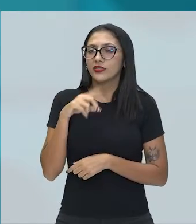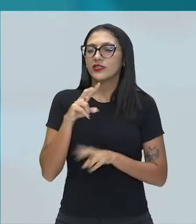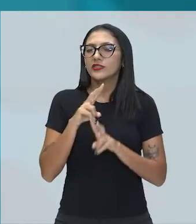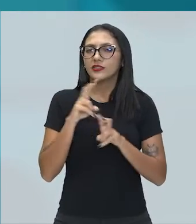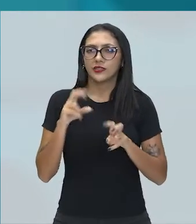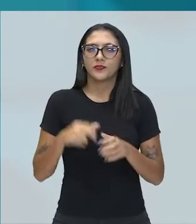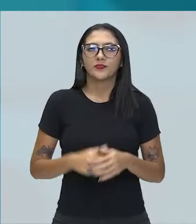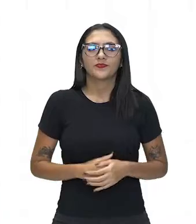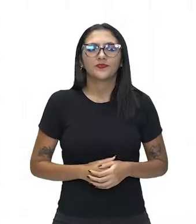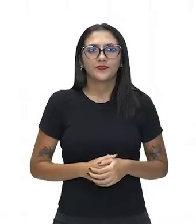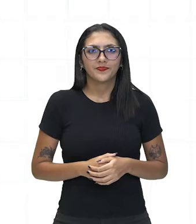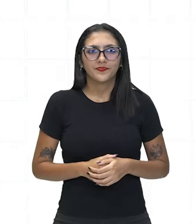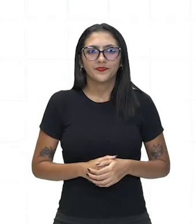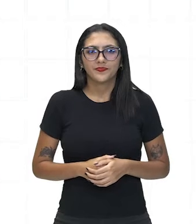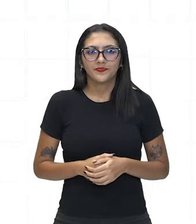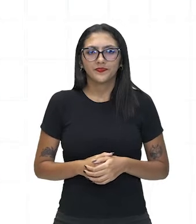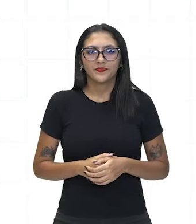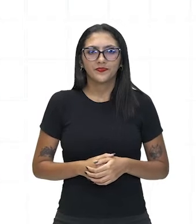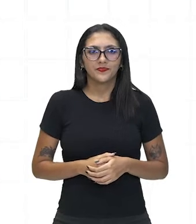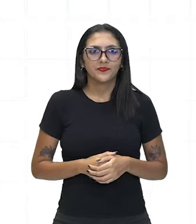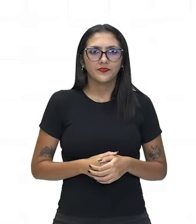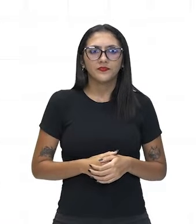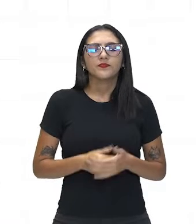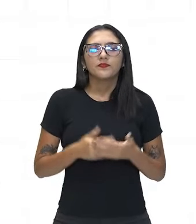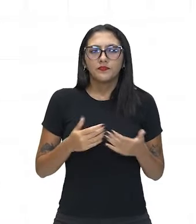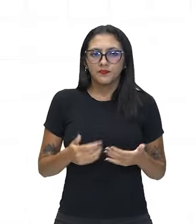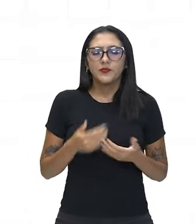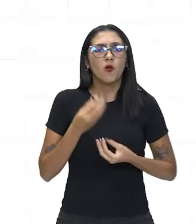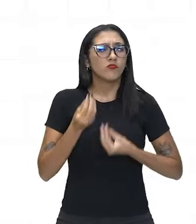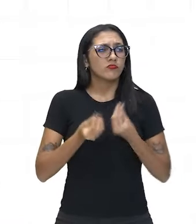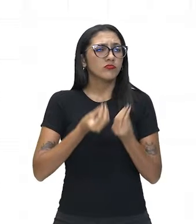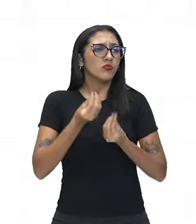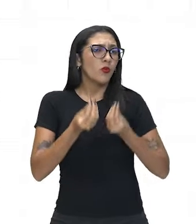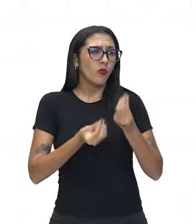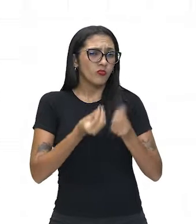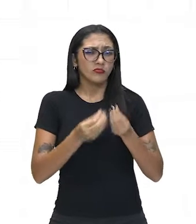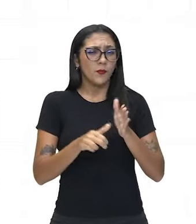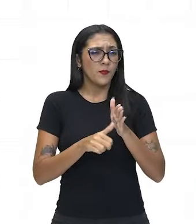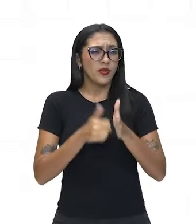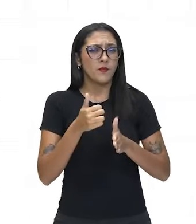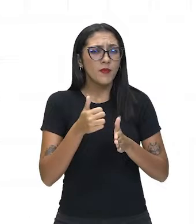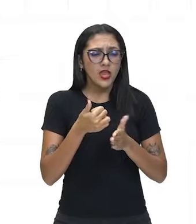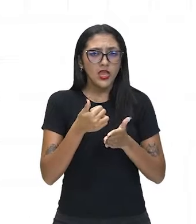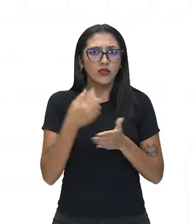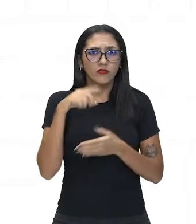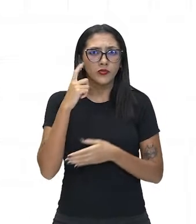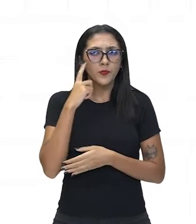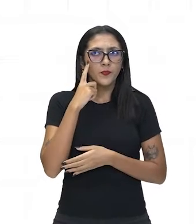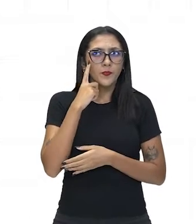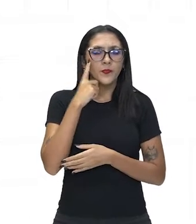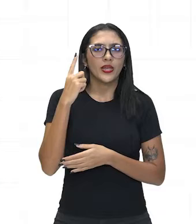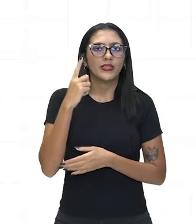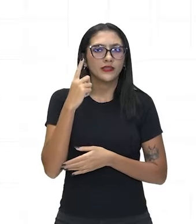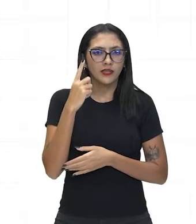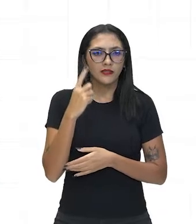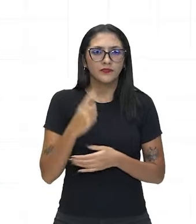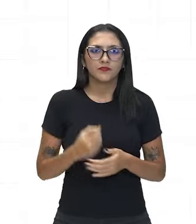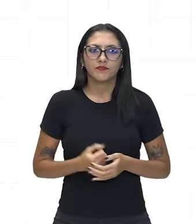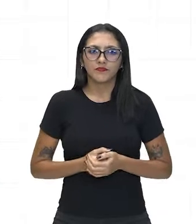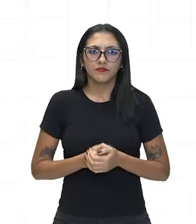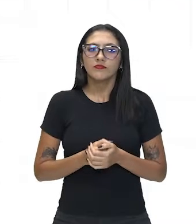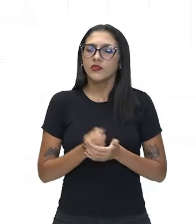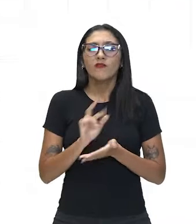primeiros socorros. Vamos lá. Então, quais são as primeiras ações que a pessoa, de uma maneira geral, em